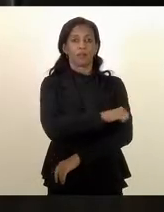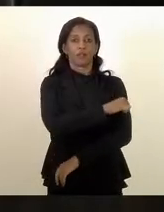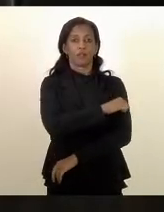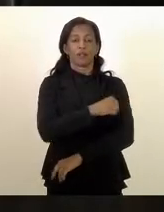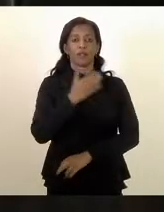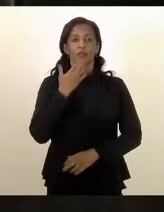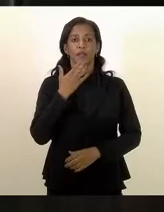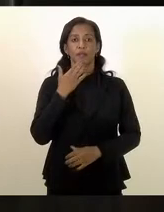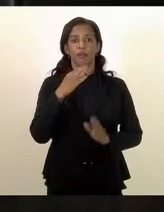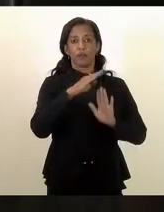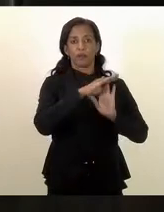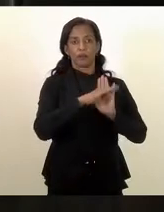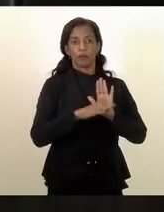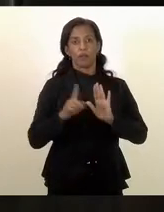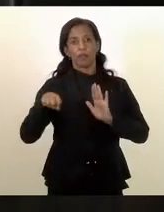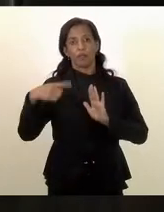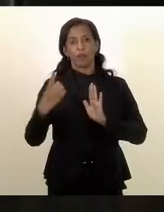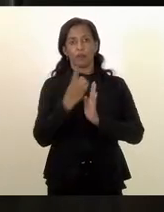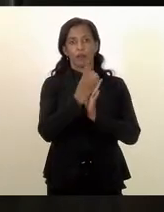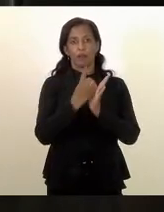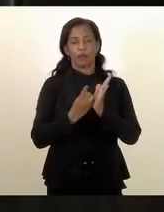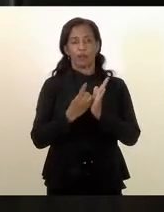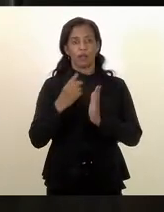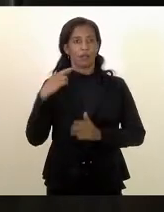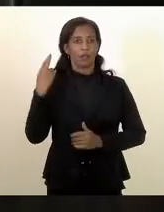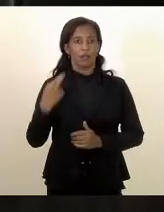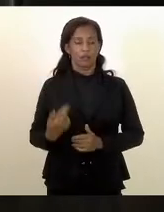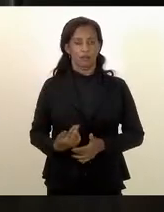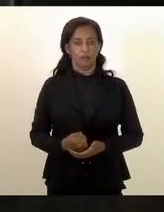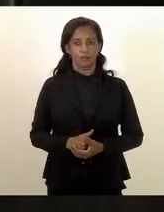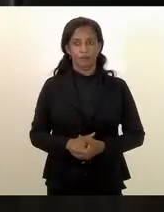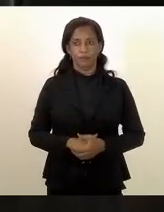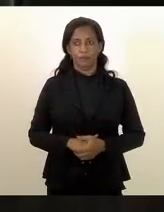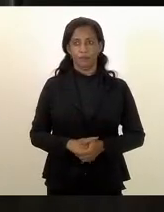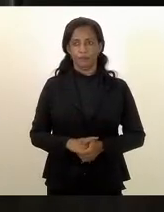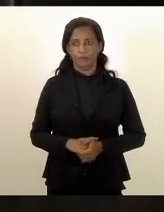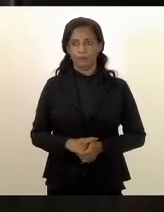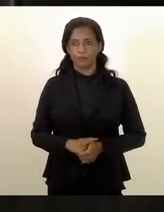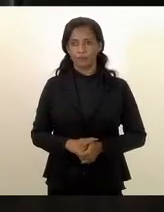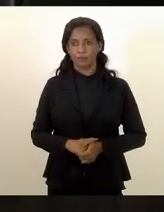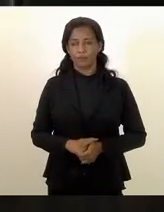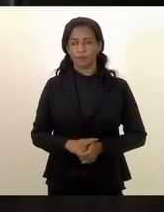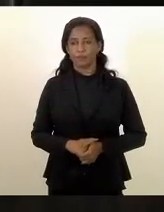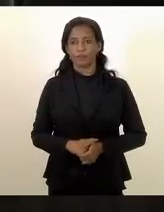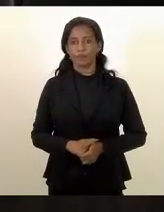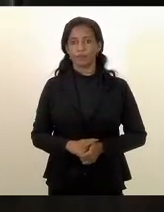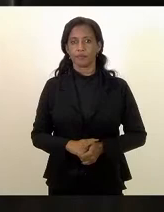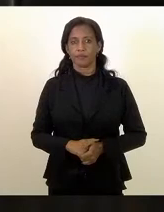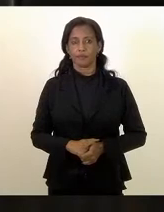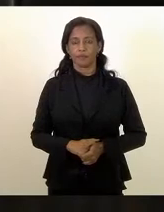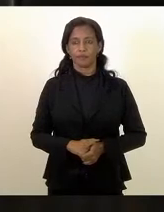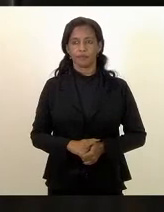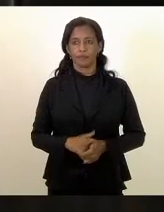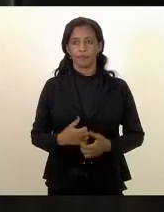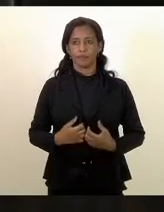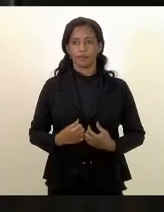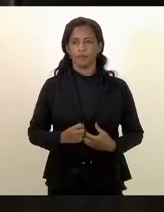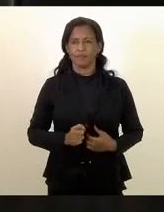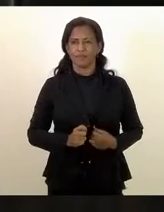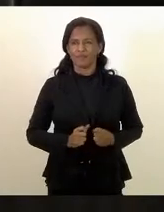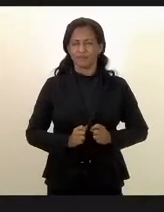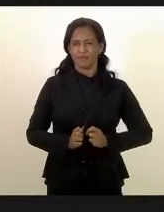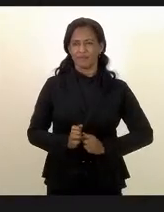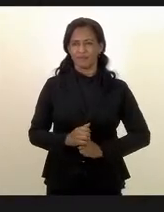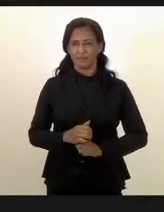ordem logo em seguida a declaração de voto da deputada Renata deputada enfermeira presidente pedir uma questão